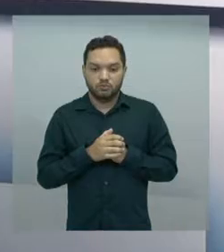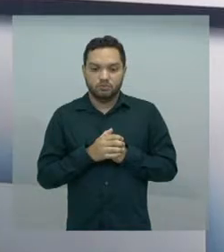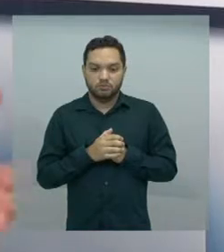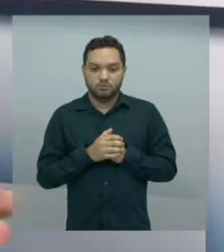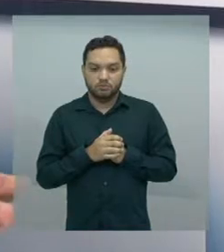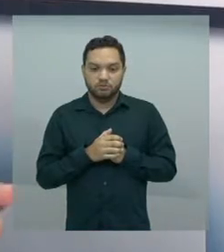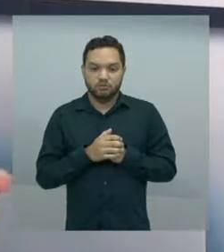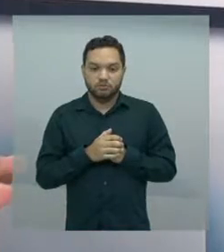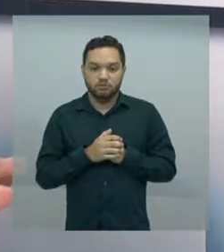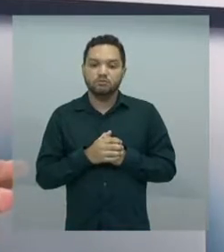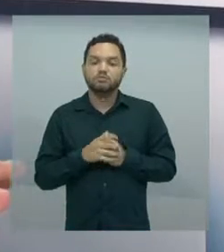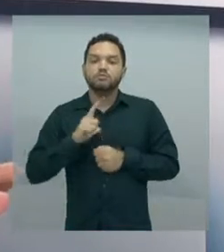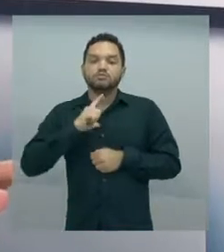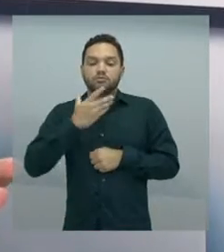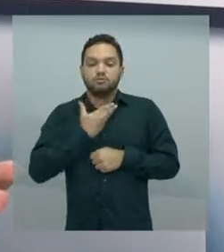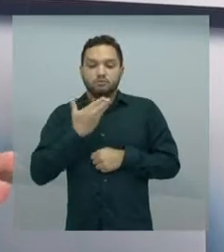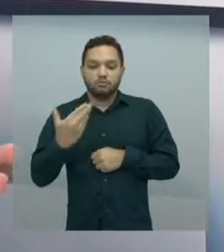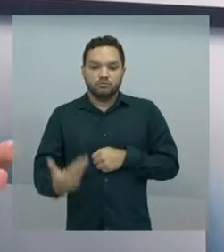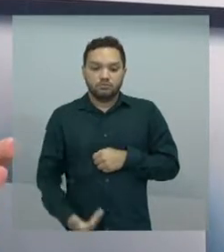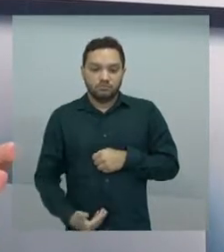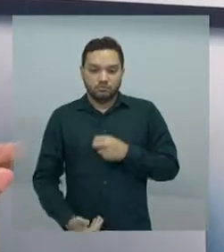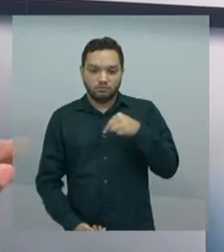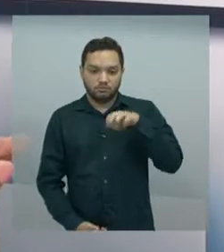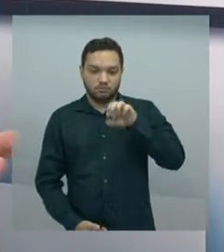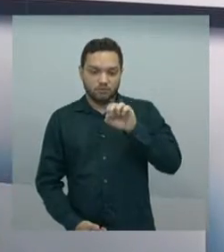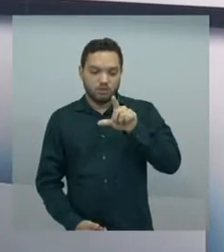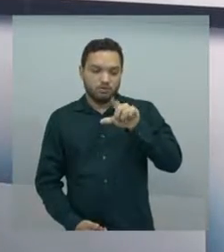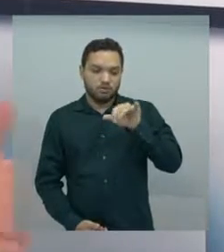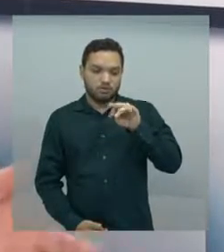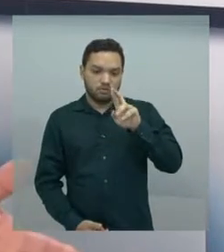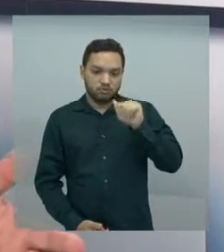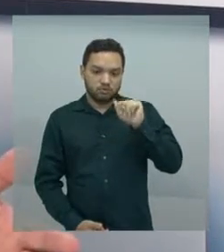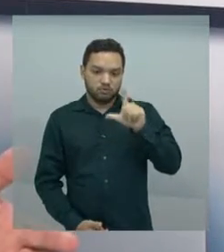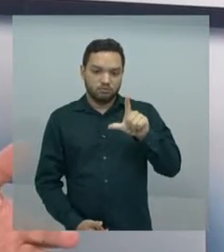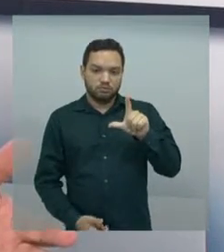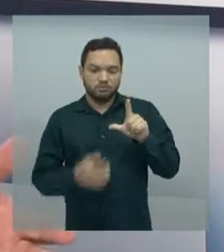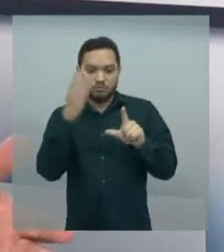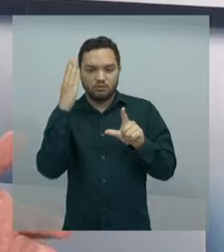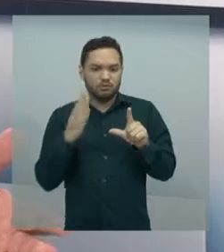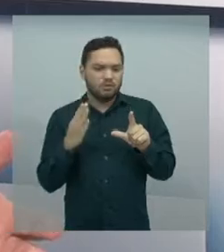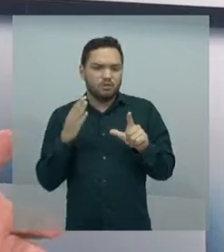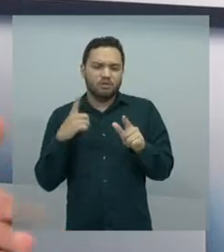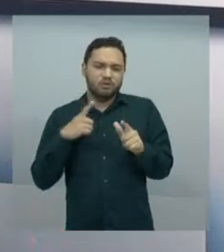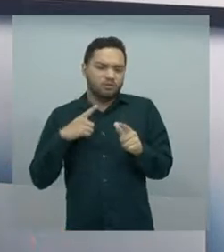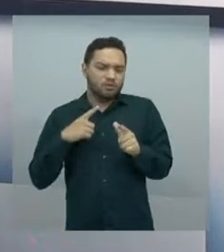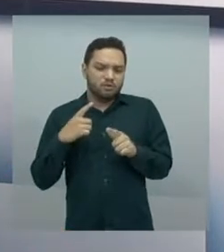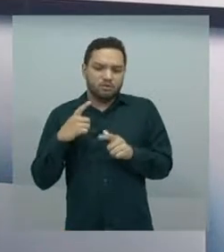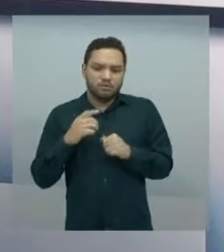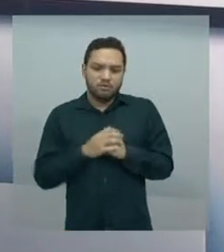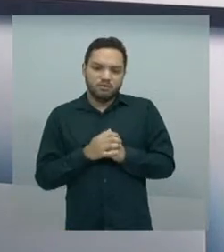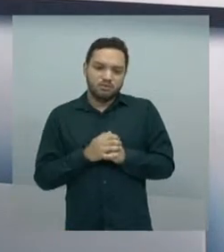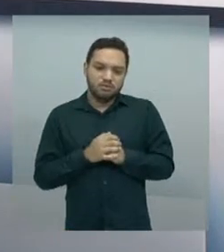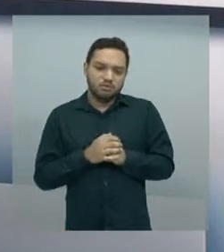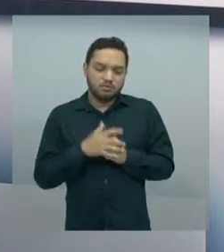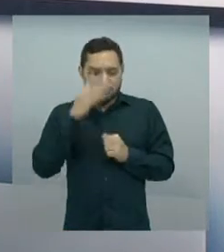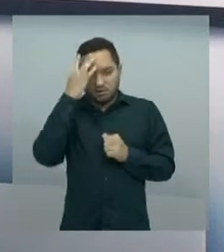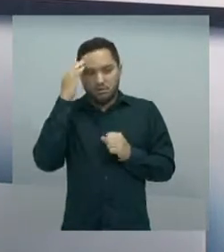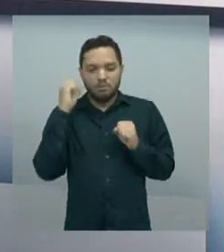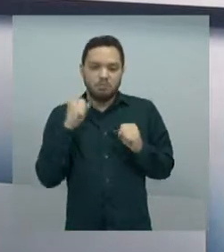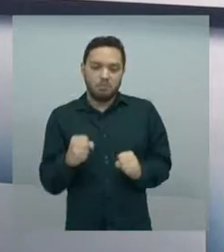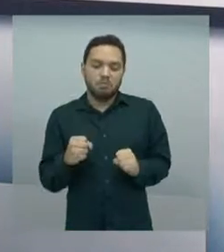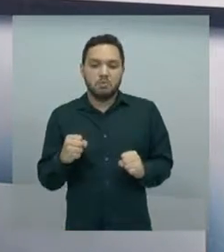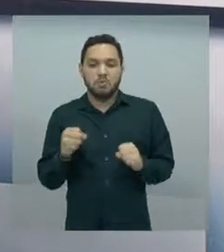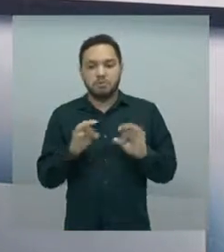no governo ultraliberal, nem neoliberal, num país que está tudo resolvido. A não ser que eles tenham uma visão